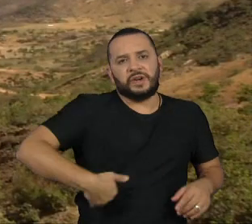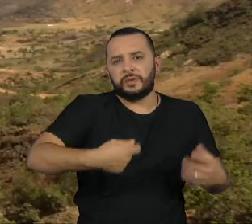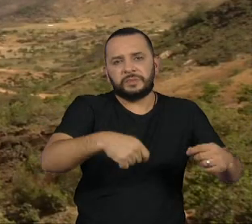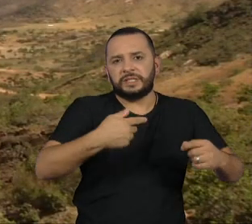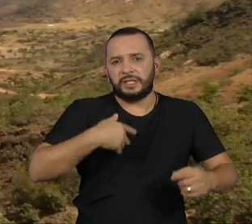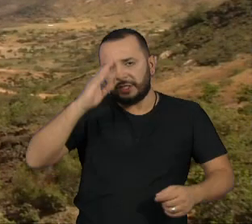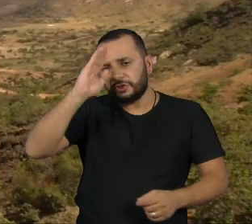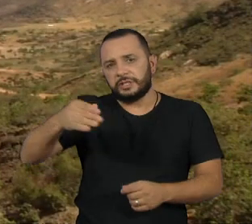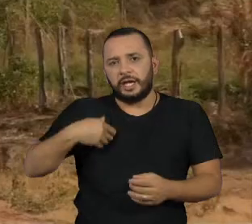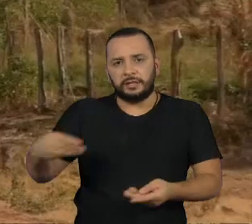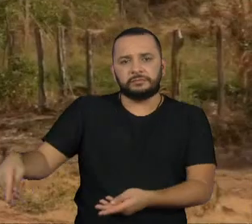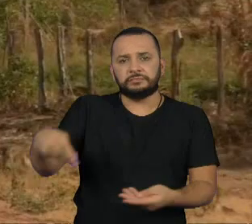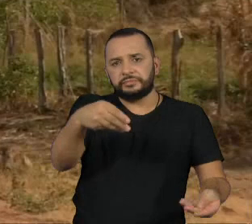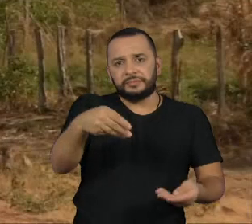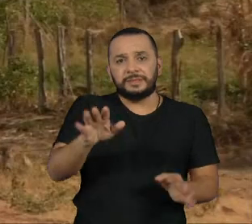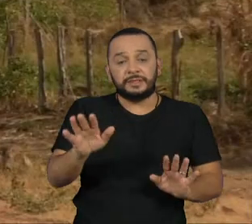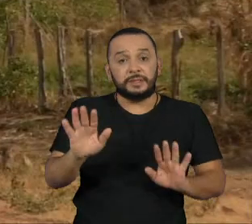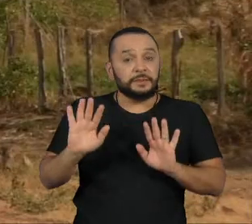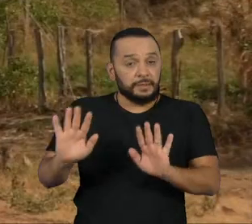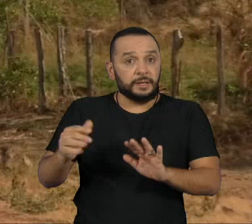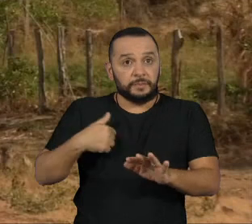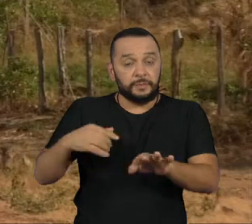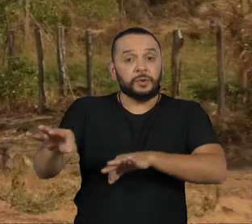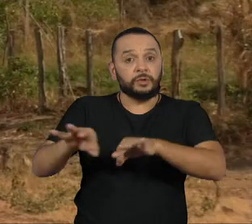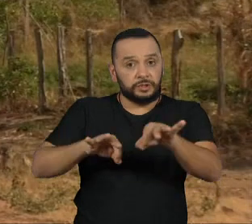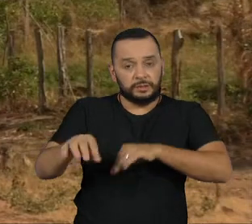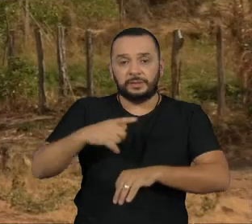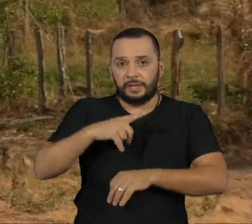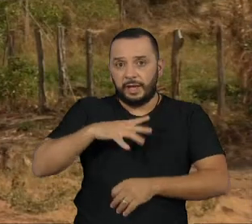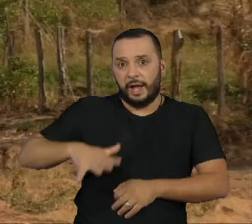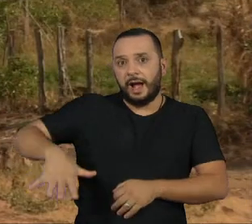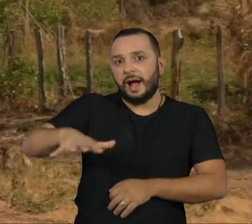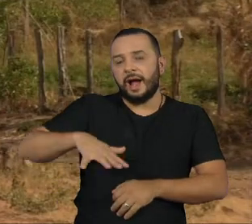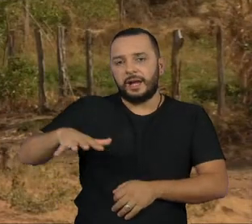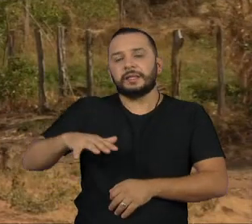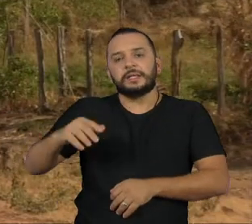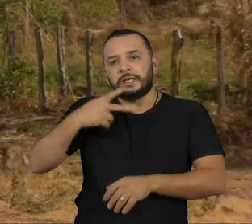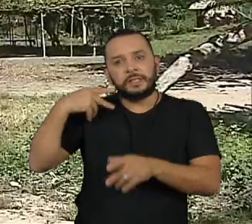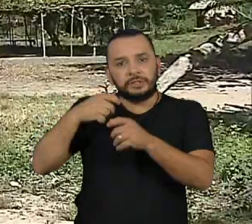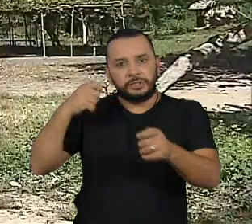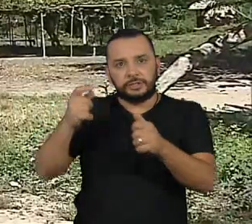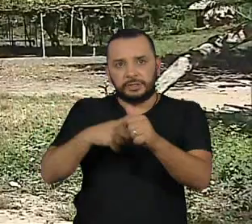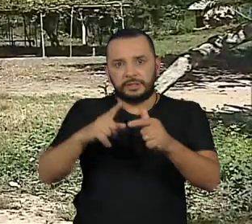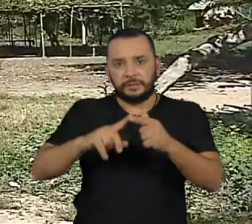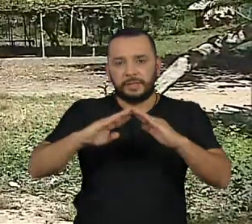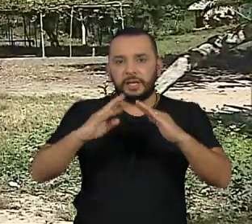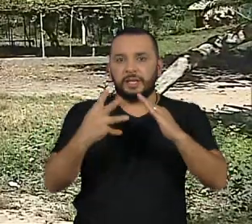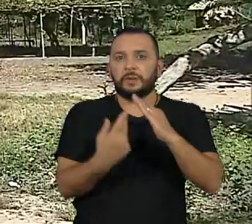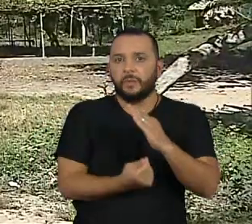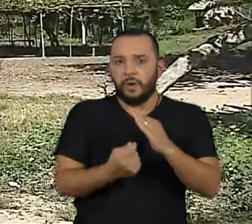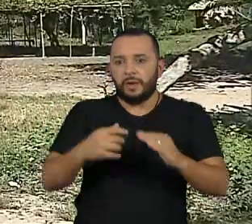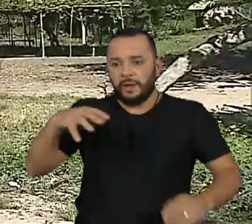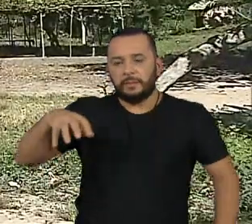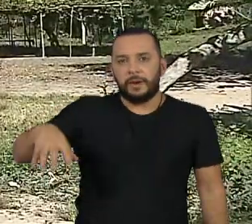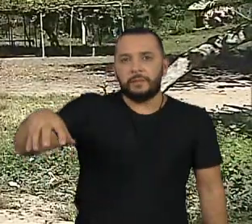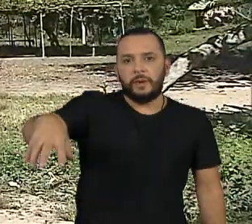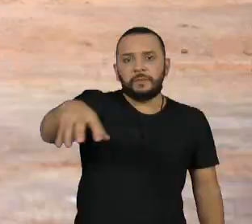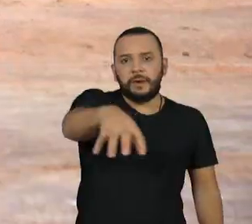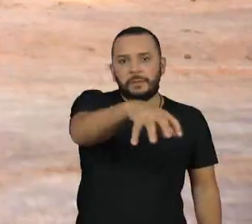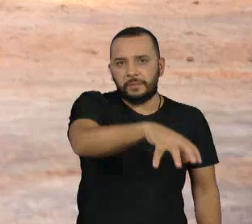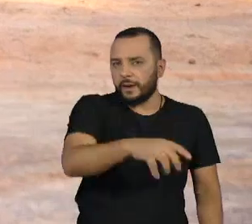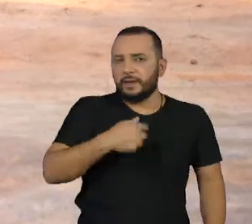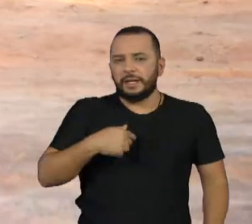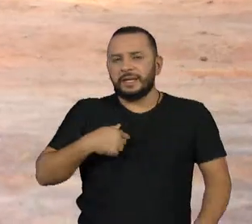projeto exclui as terras indígenas não demarcadas e os territórios quilombolas não titulados da análise